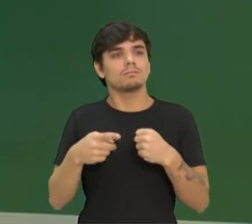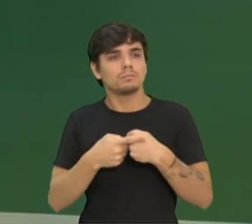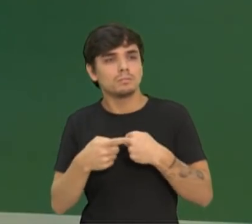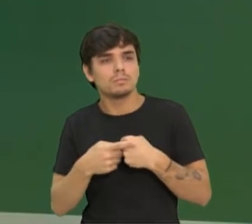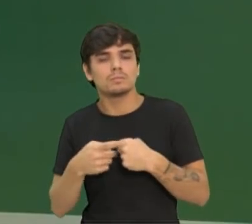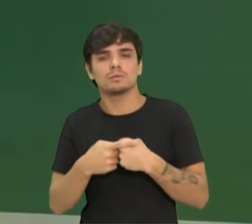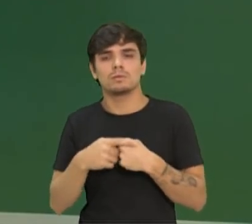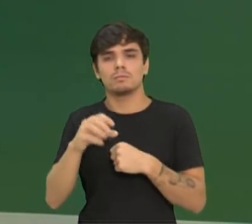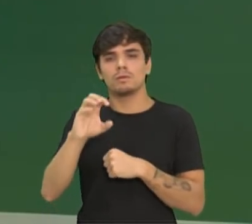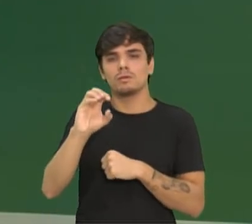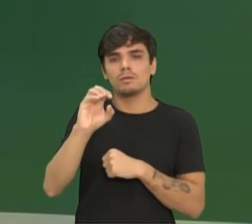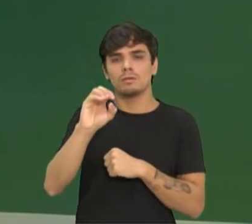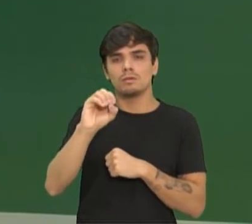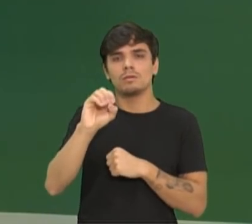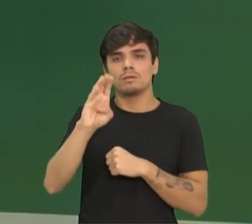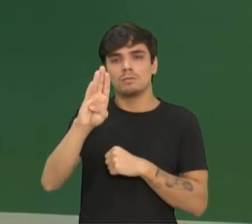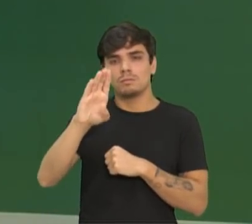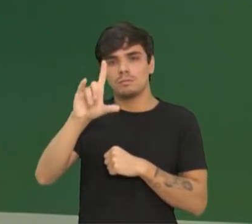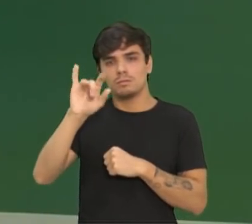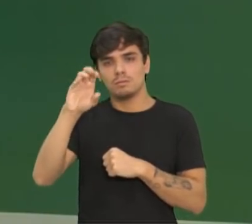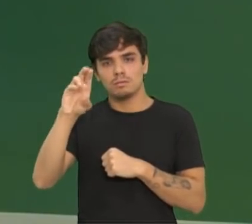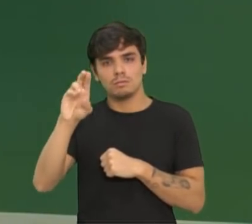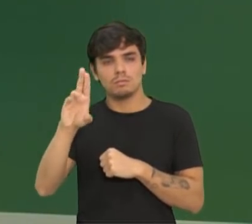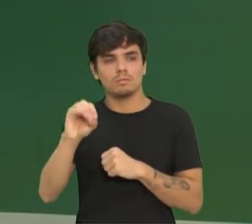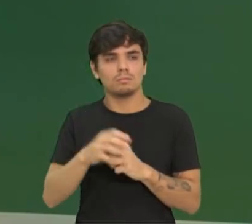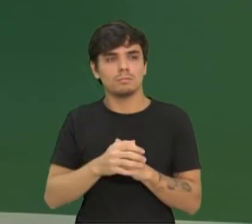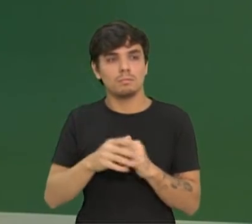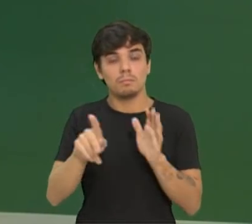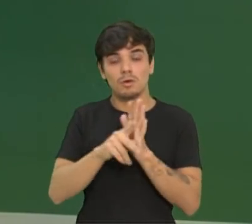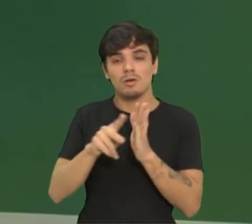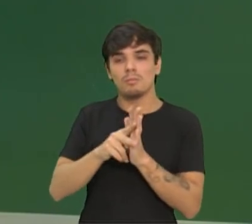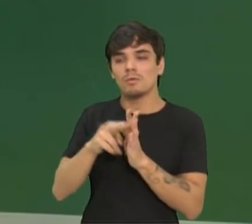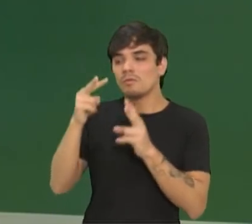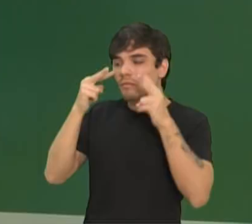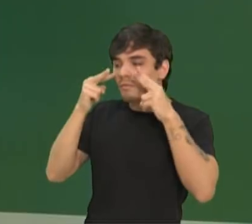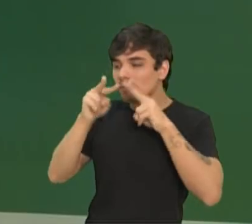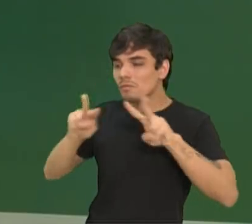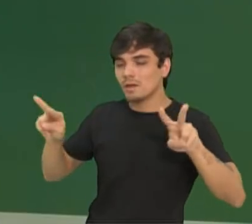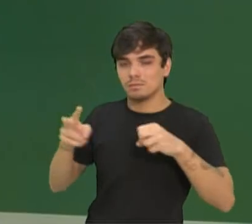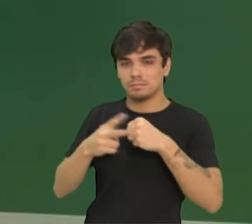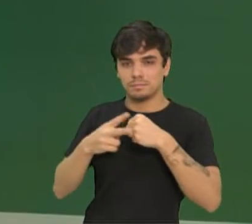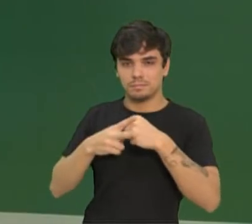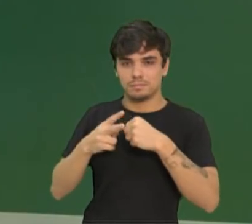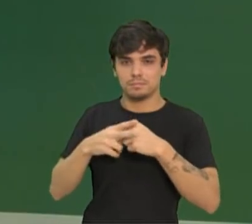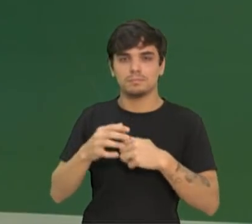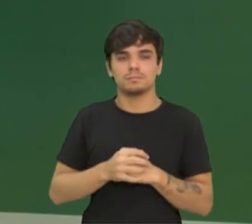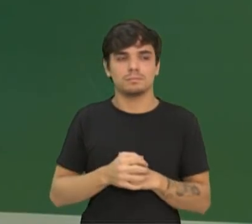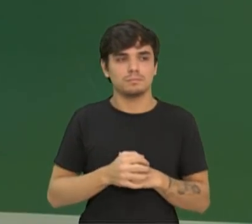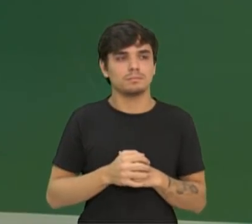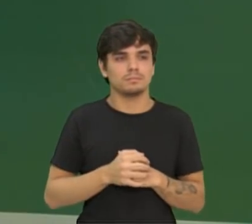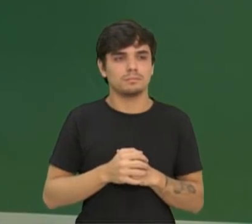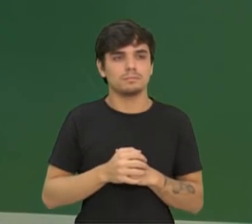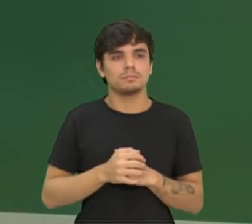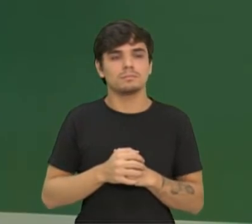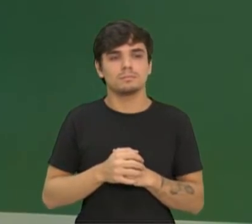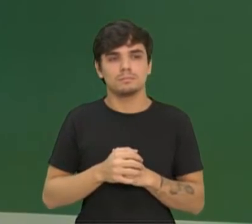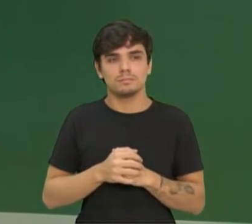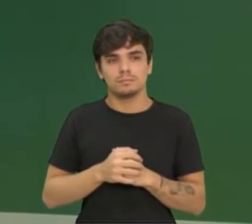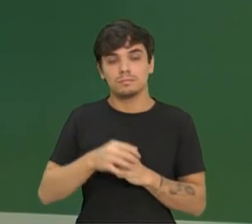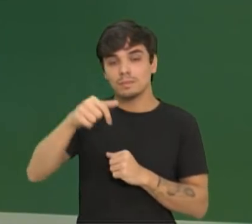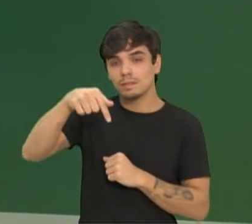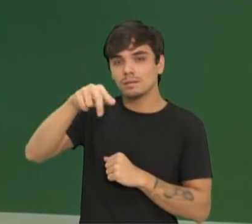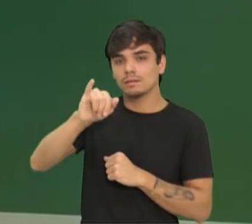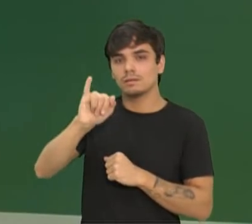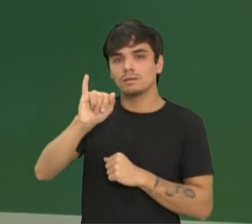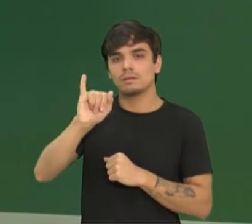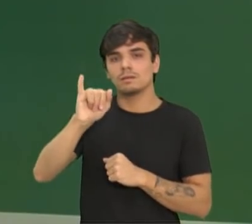ele não faz parte do verbo avistar, do verbo ver. Então, avistar, a sílaba tônica, é a última.